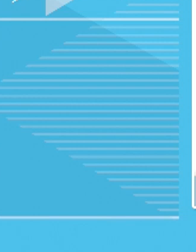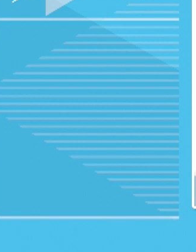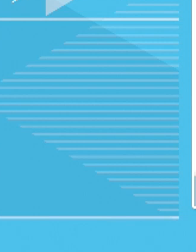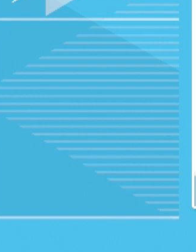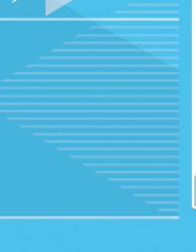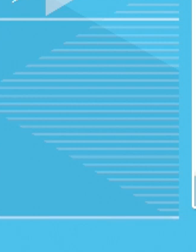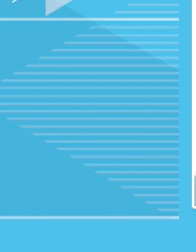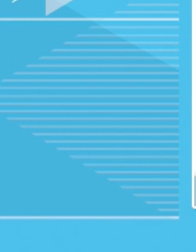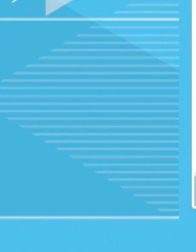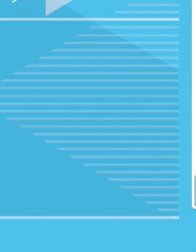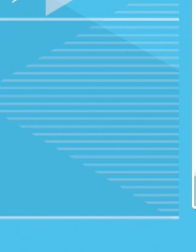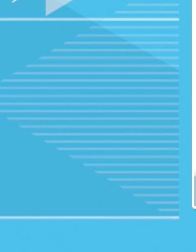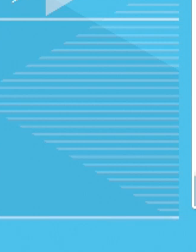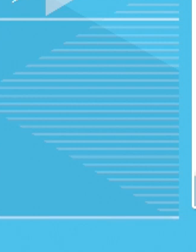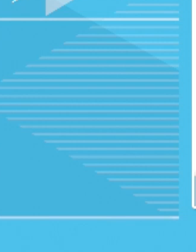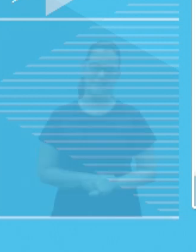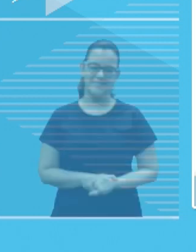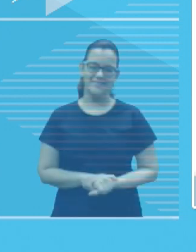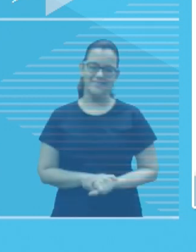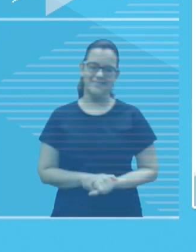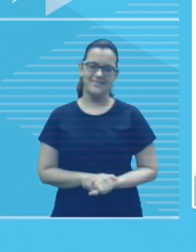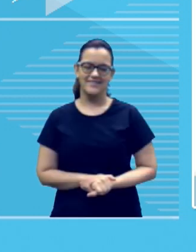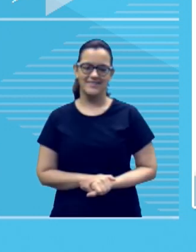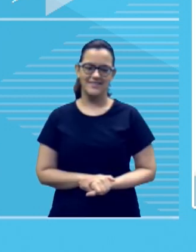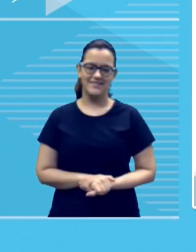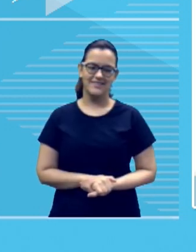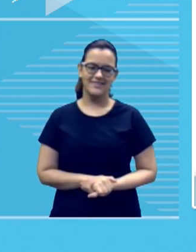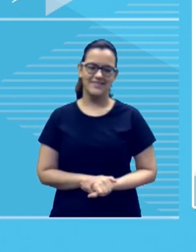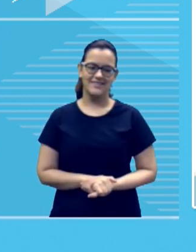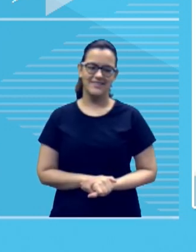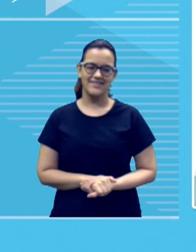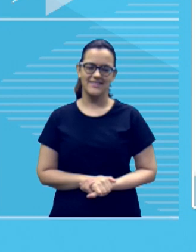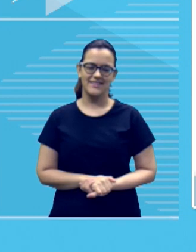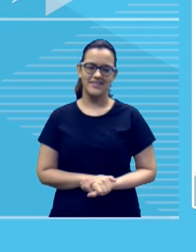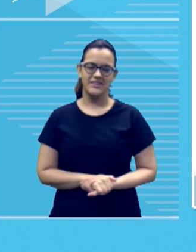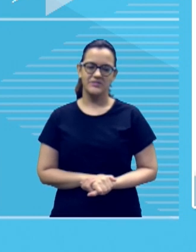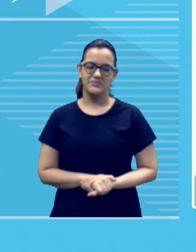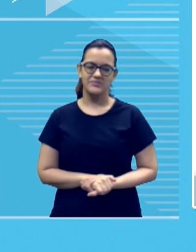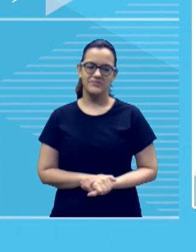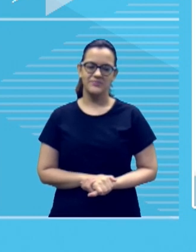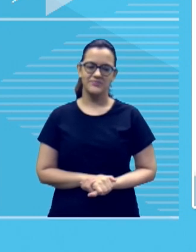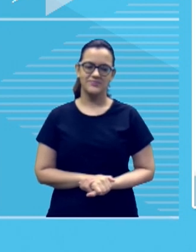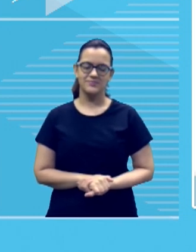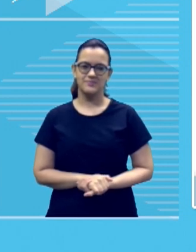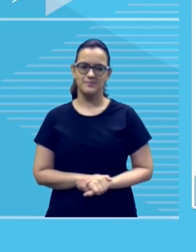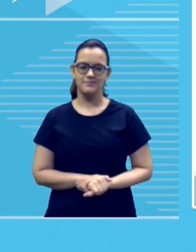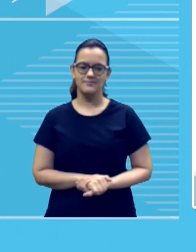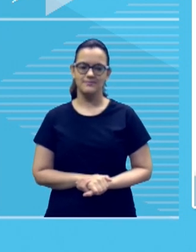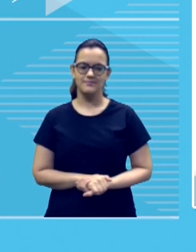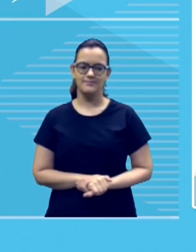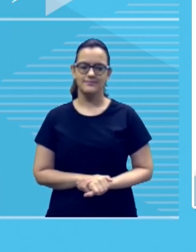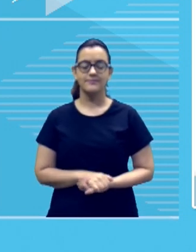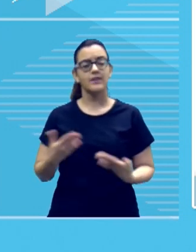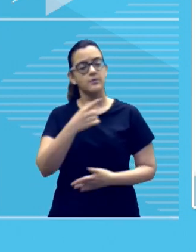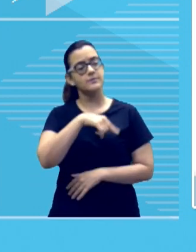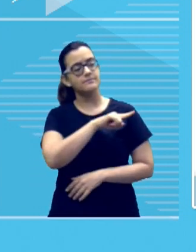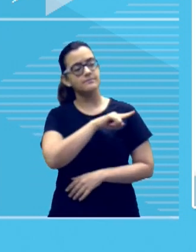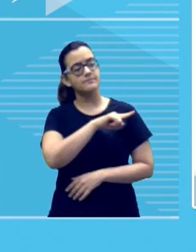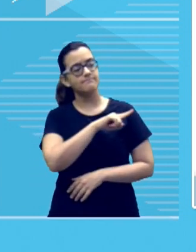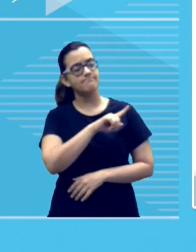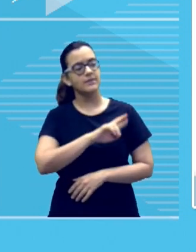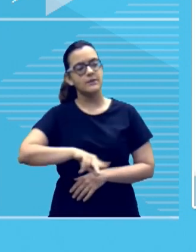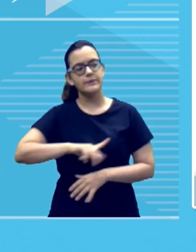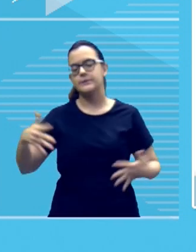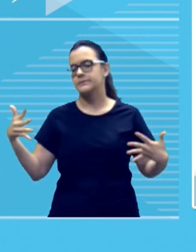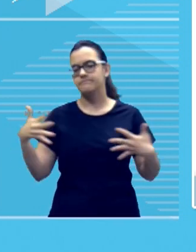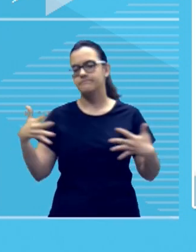Ok então vamos lá pessoal Qual a resposta Pessoal a questão aqui é que eles não são isômeros professor